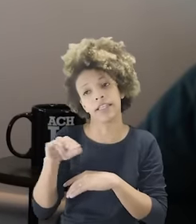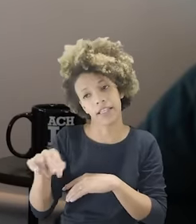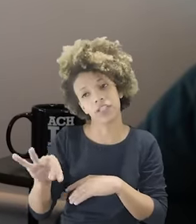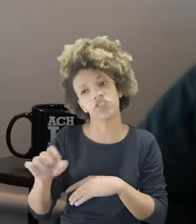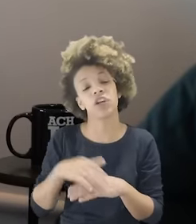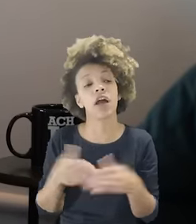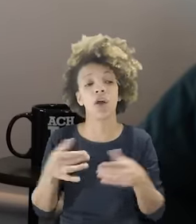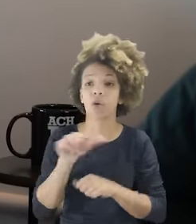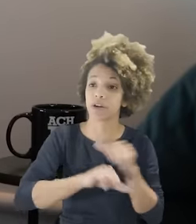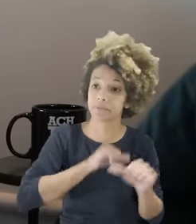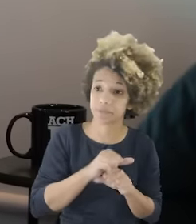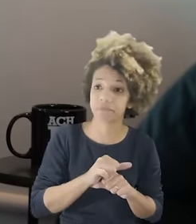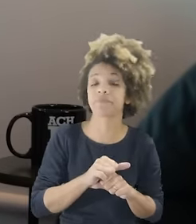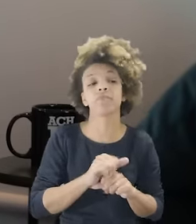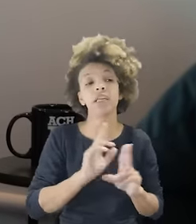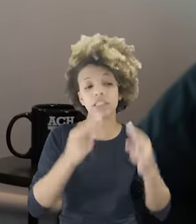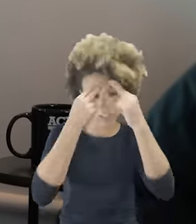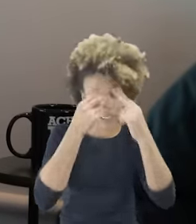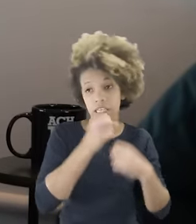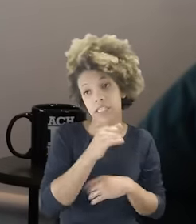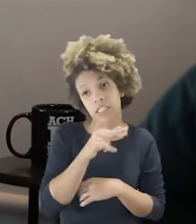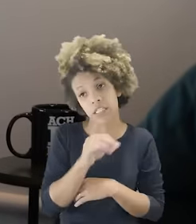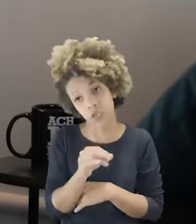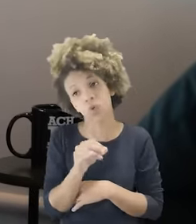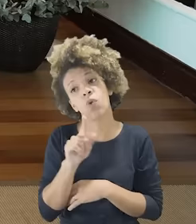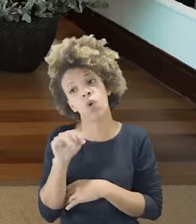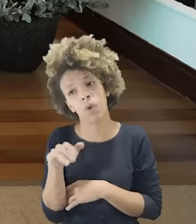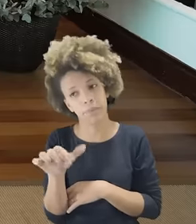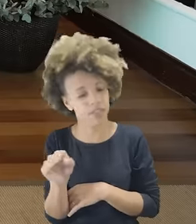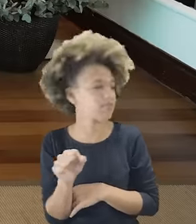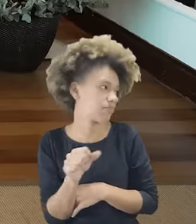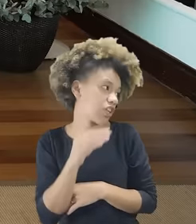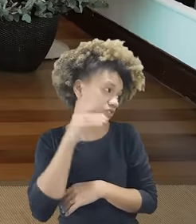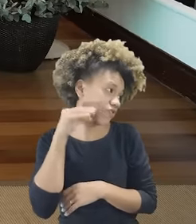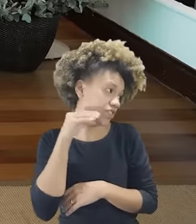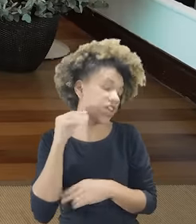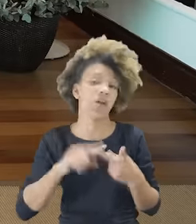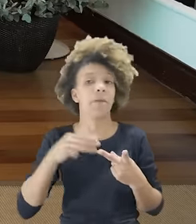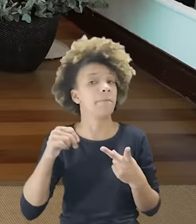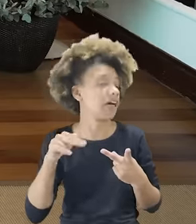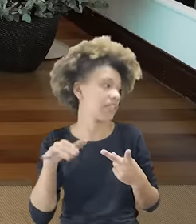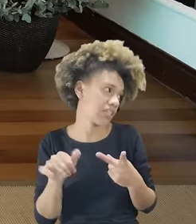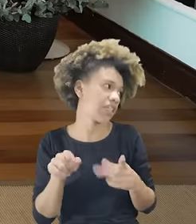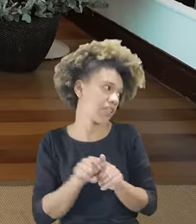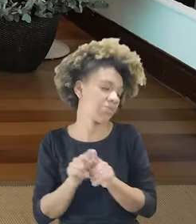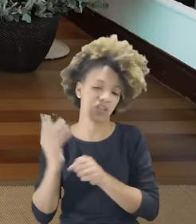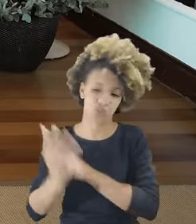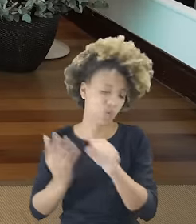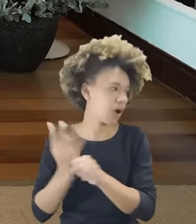reposicionei agora a gente chama de transtorno de Ciro Gomes que é para dar uma sabe uma coisa de Marina Silva e Marina Silva